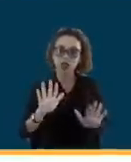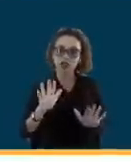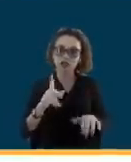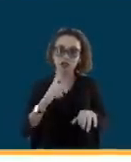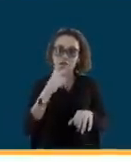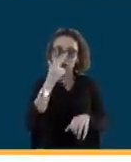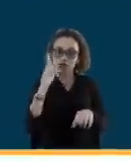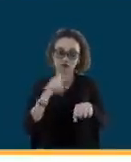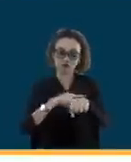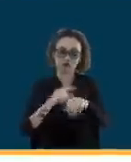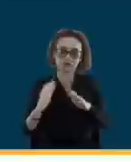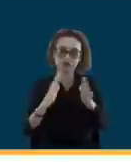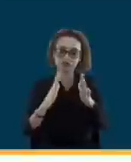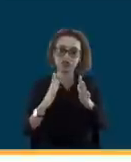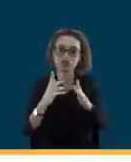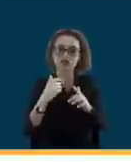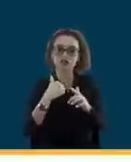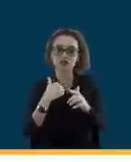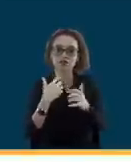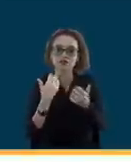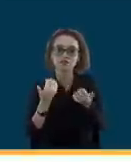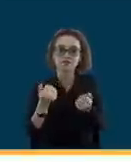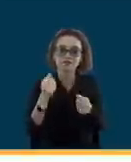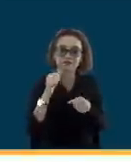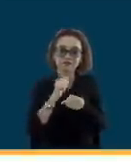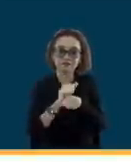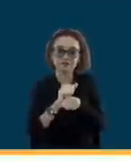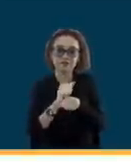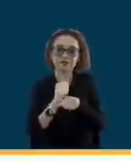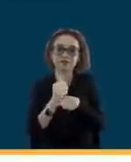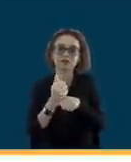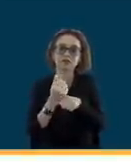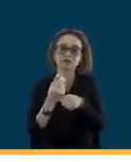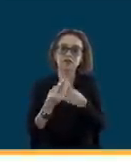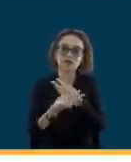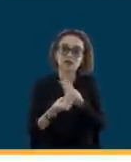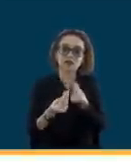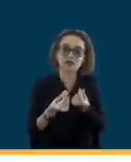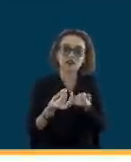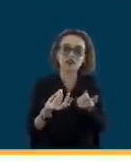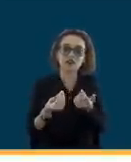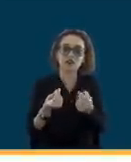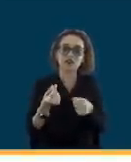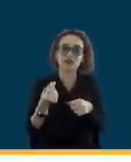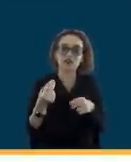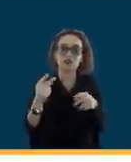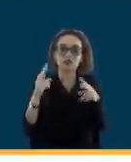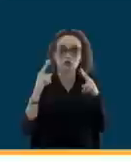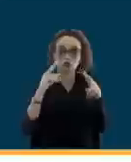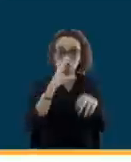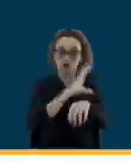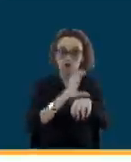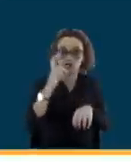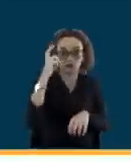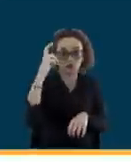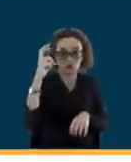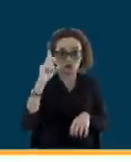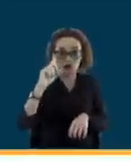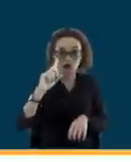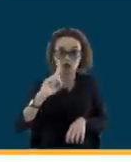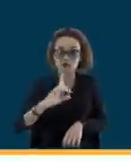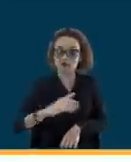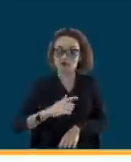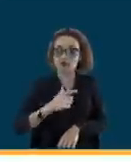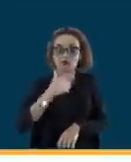desmobilizados, desestruturados, desmontados do ponto de vista cultural, e, de repente, essa